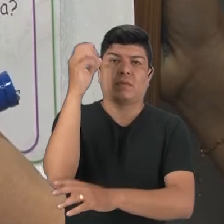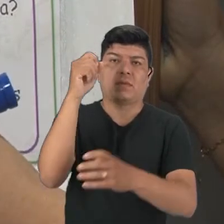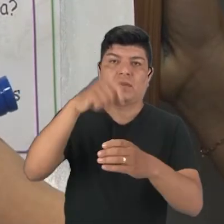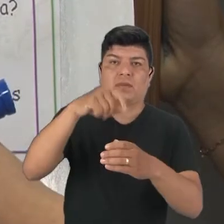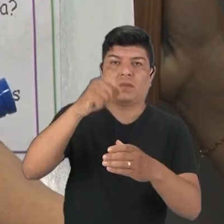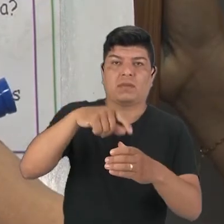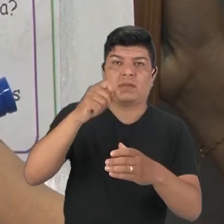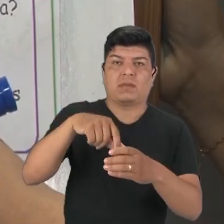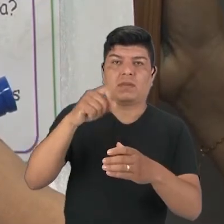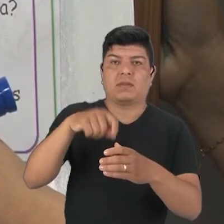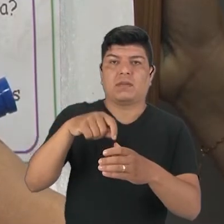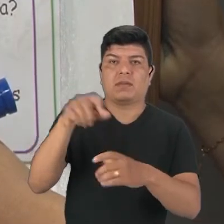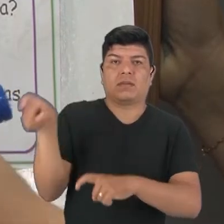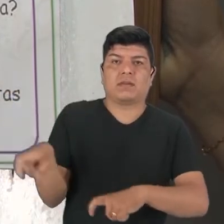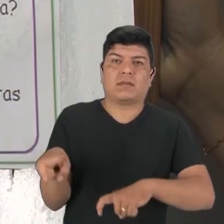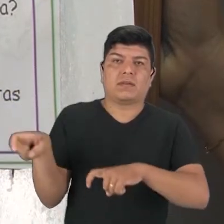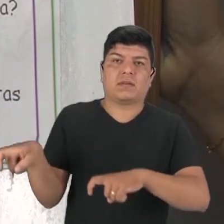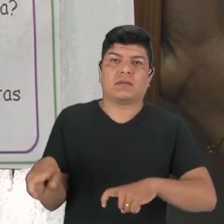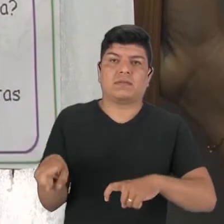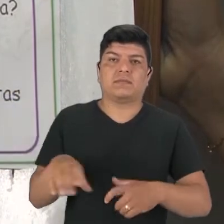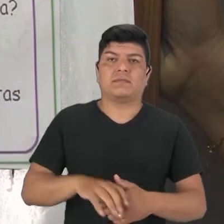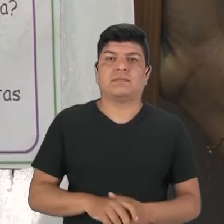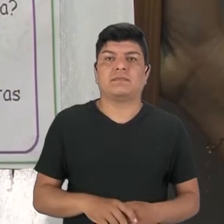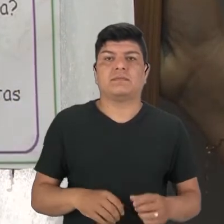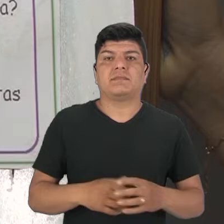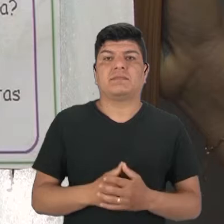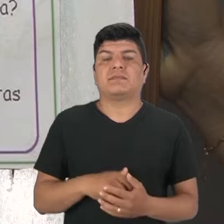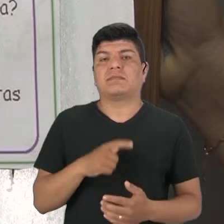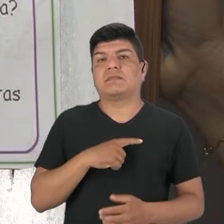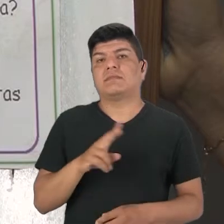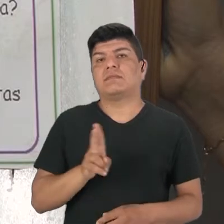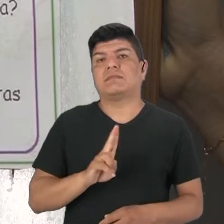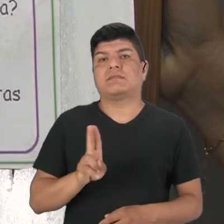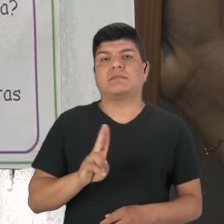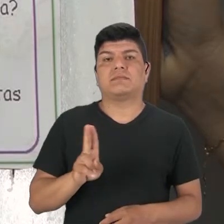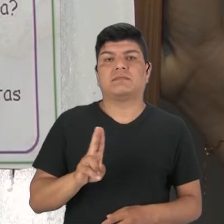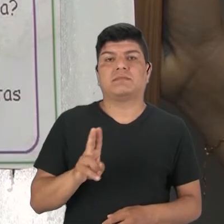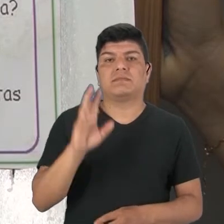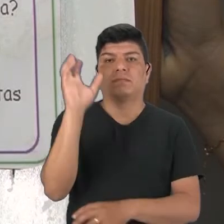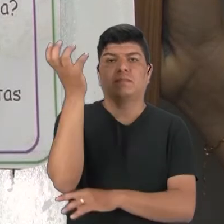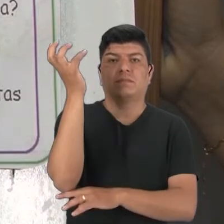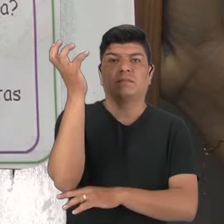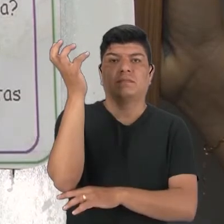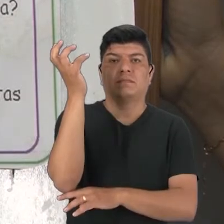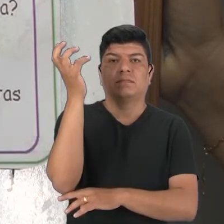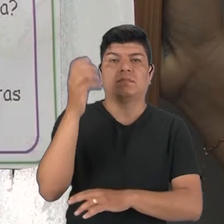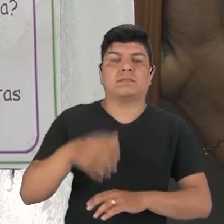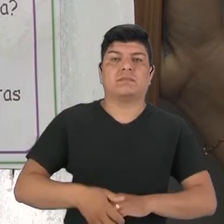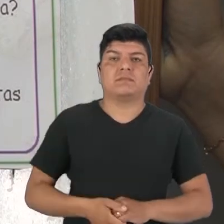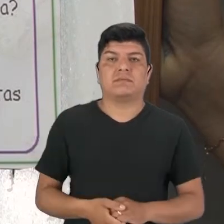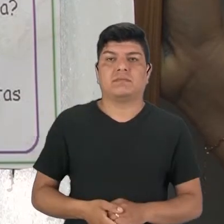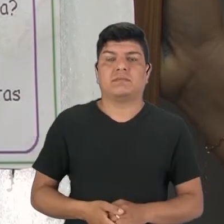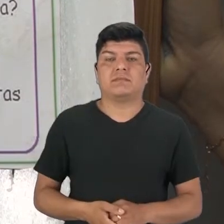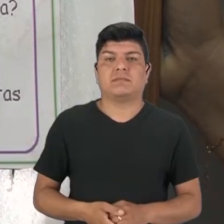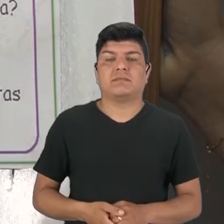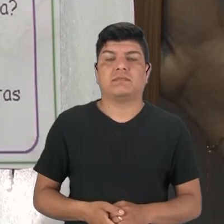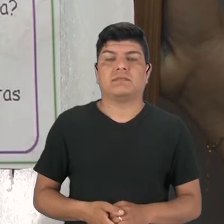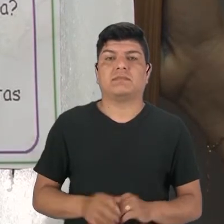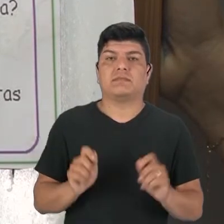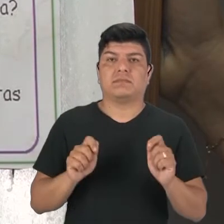plantadas no sítio. Aqui tem o nome das árvores, ó, né? Que nós